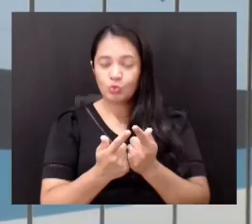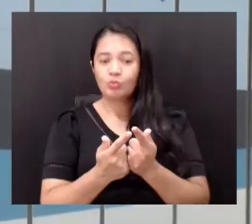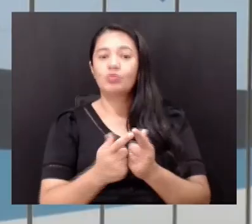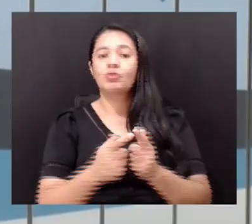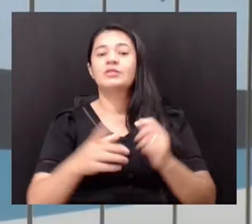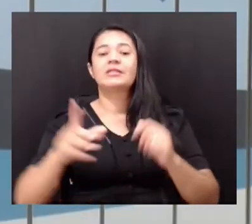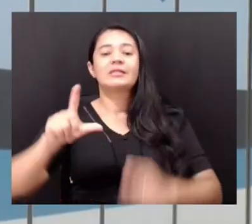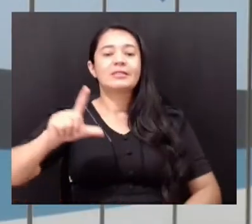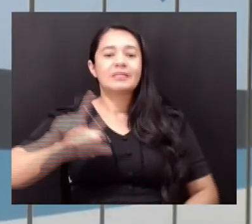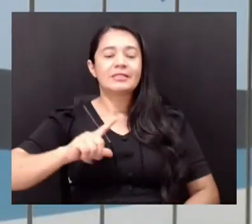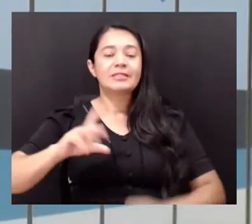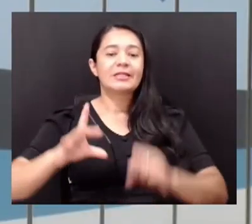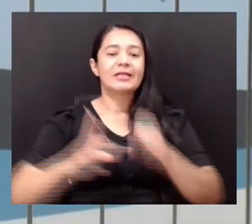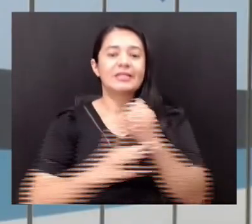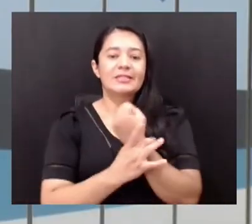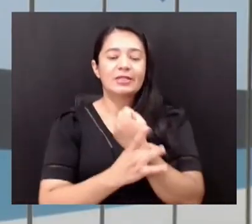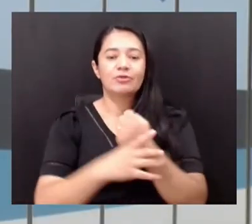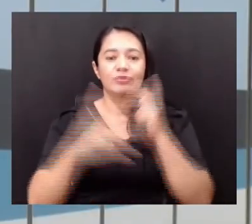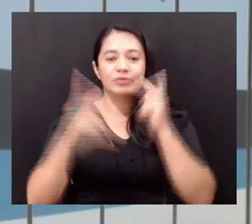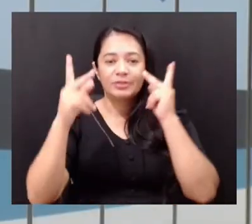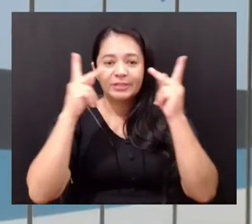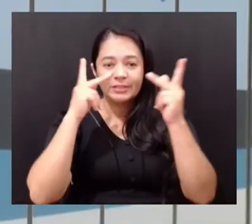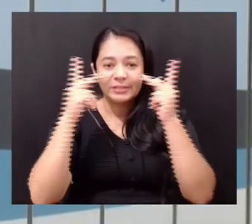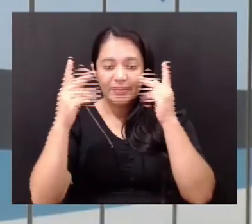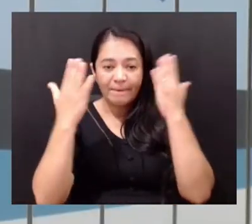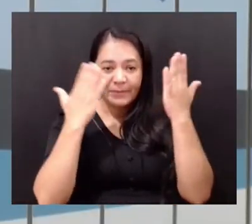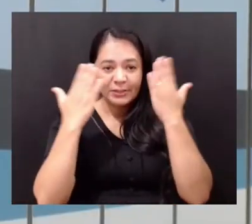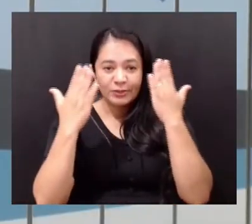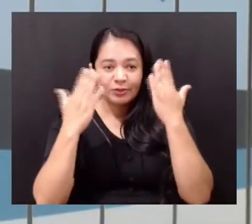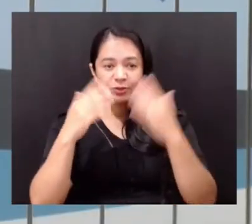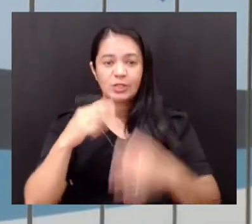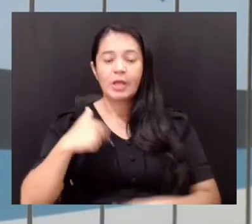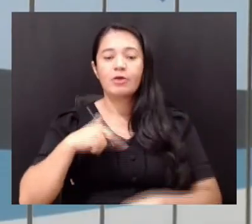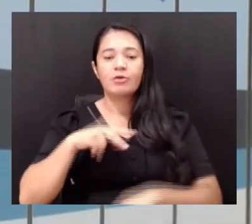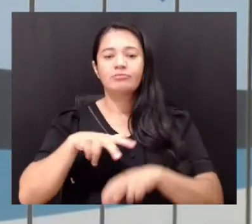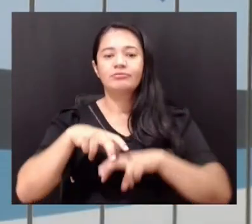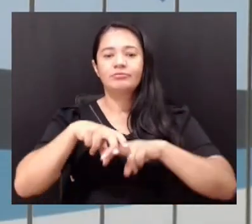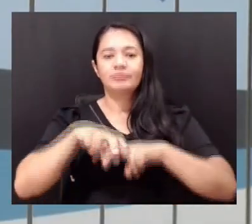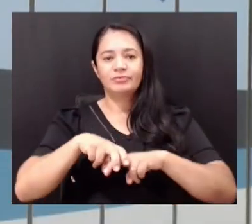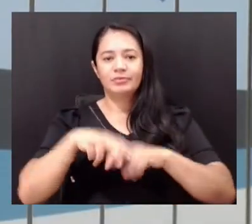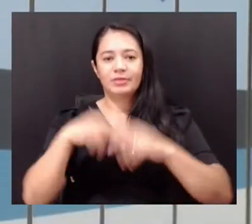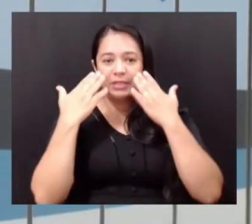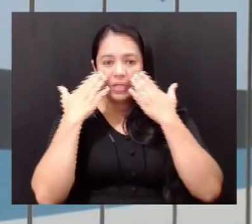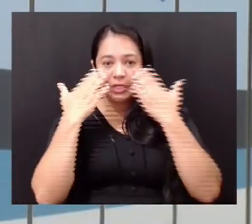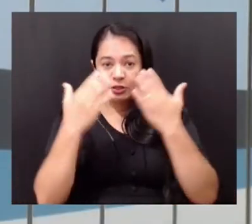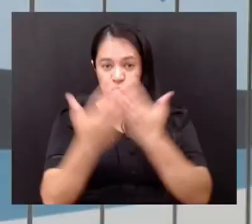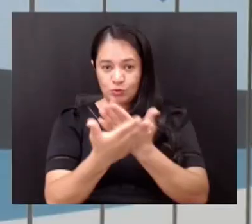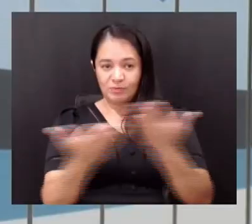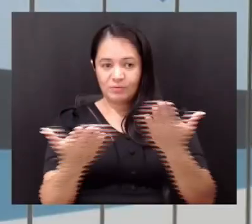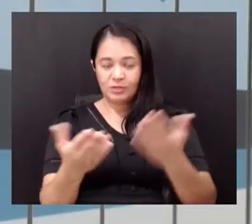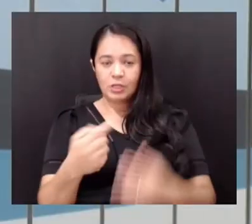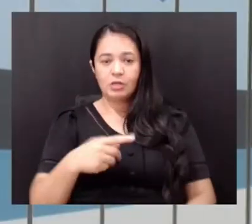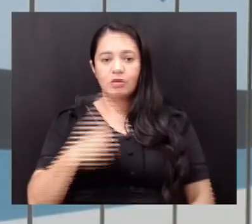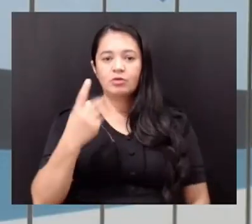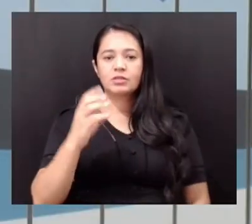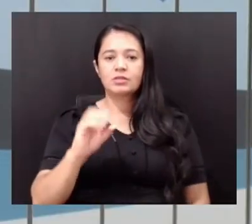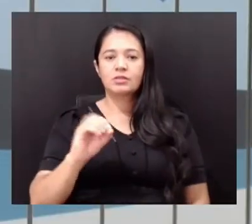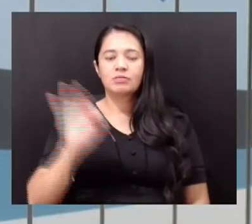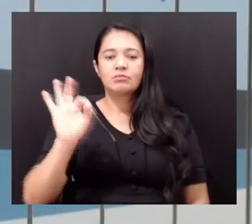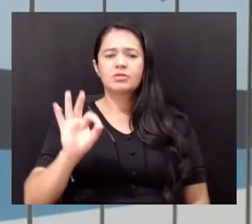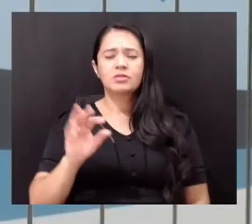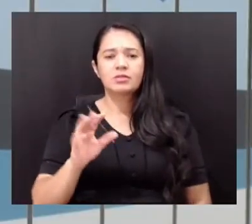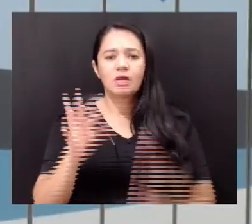ou seja, eu sento na sua frente e eu estou 100% te escutando, estou com uma escuta